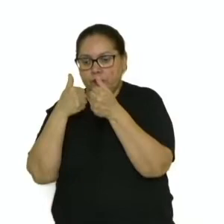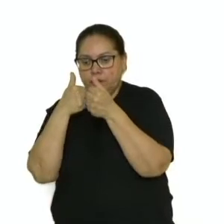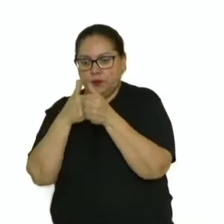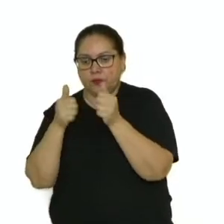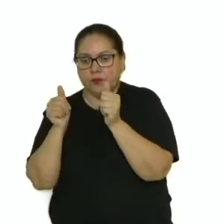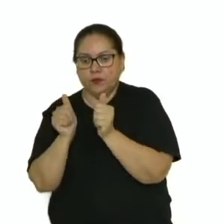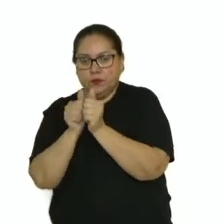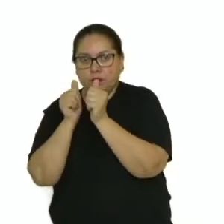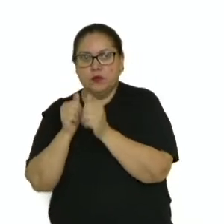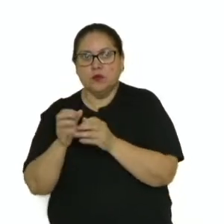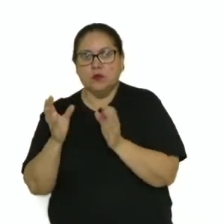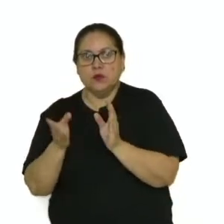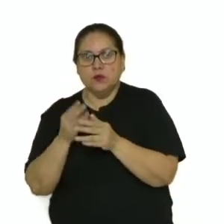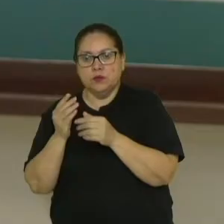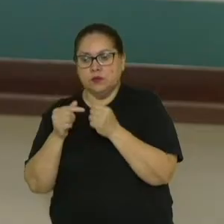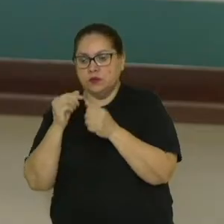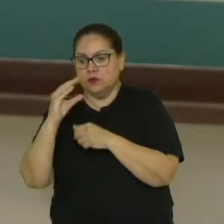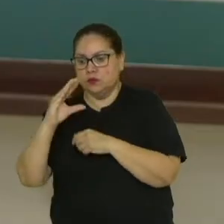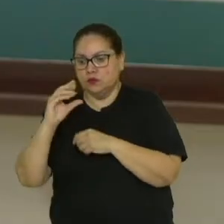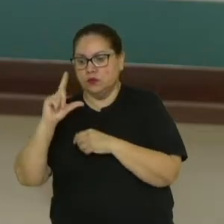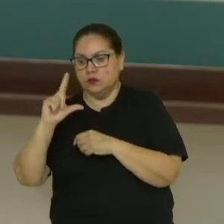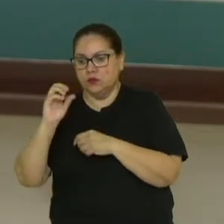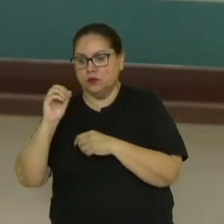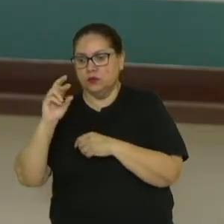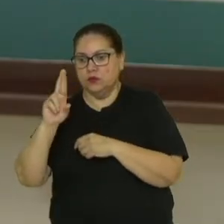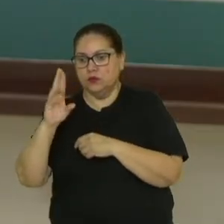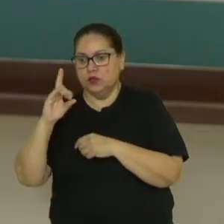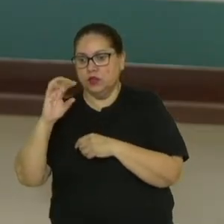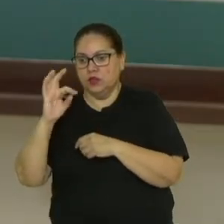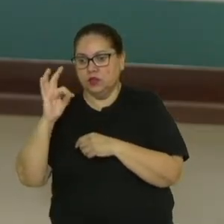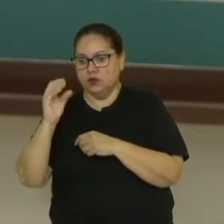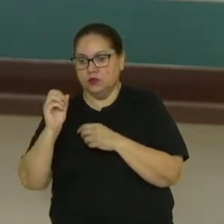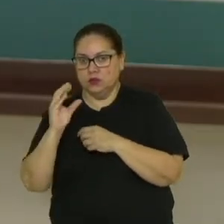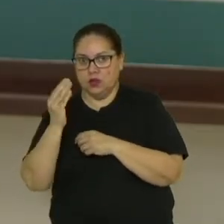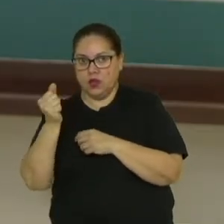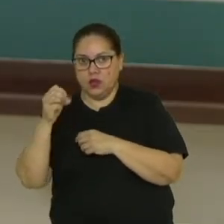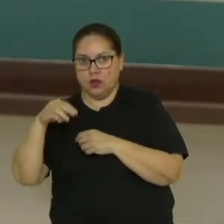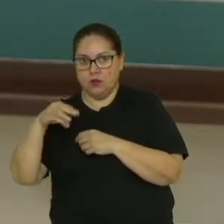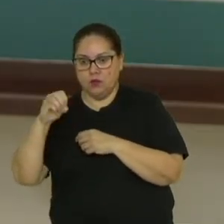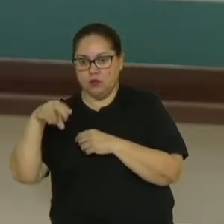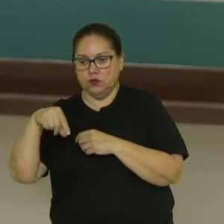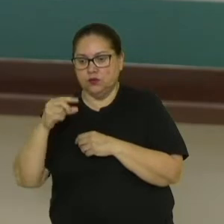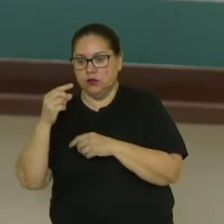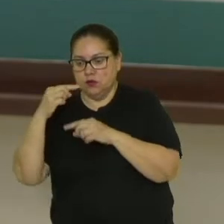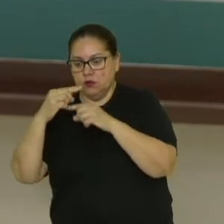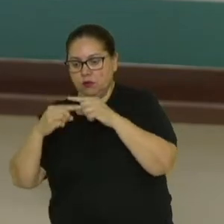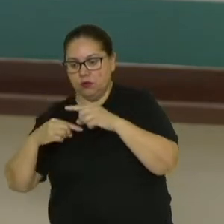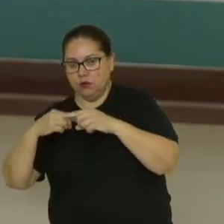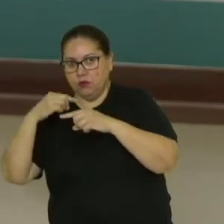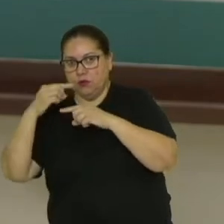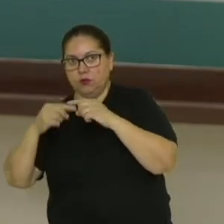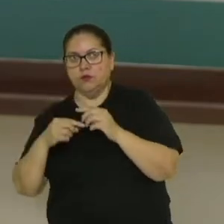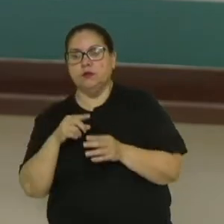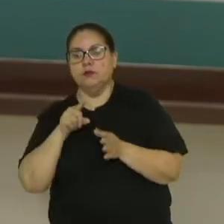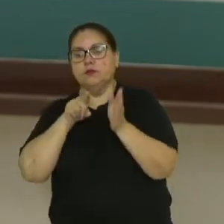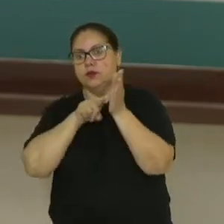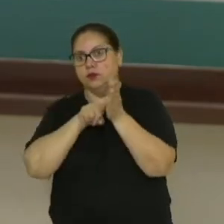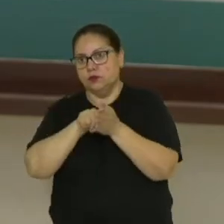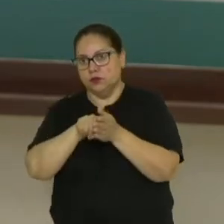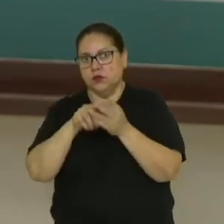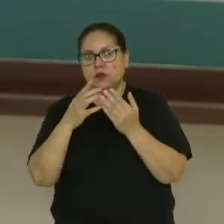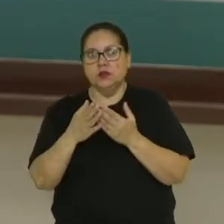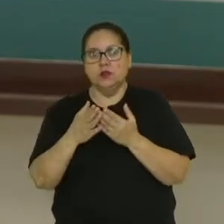e formam então o cloreto de amônio e fica aí esse anel dentro do tubo. E a pergunta é a